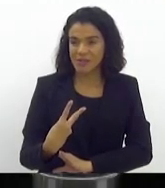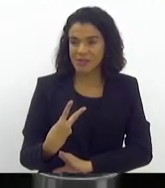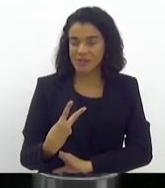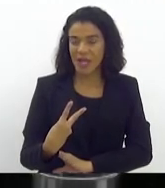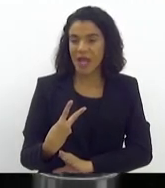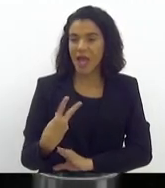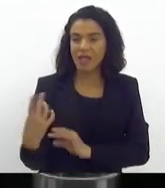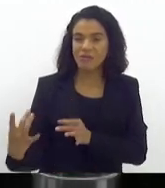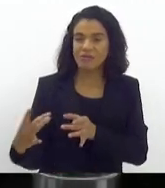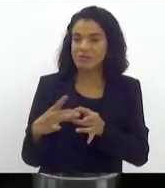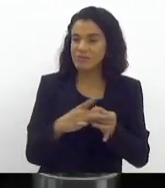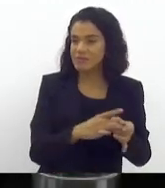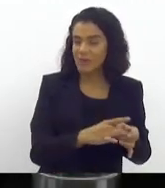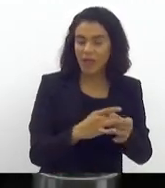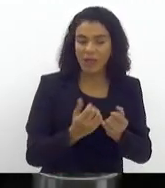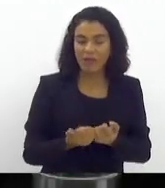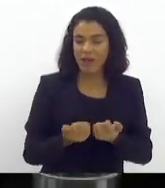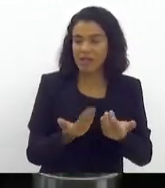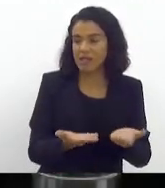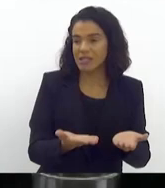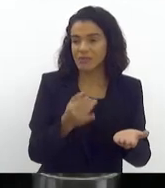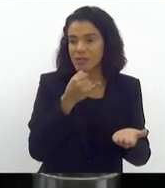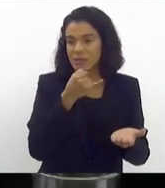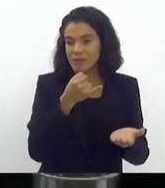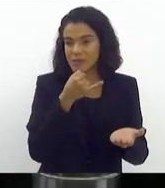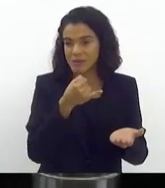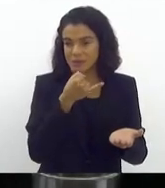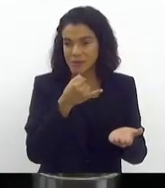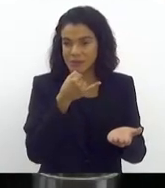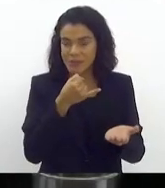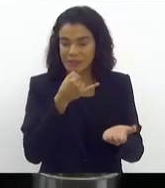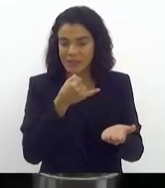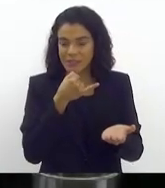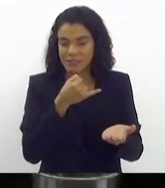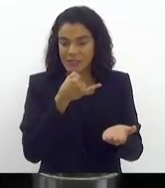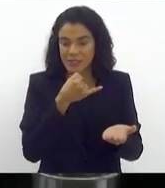No sentido, quem vai disponibilizar